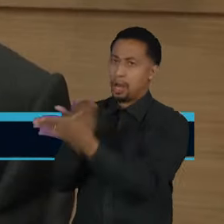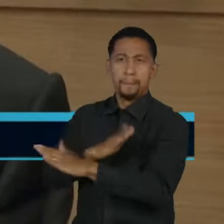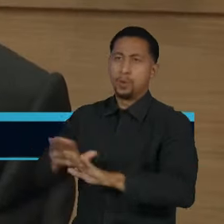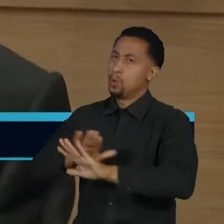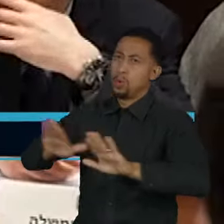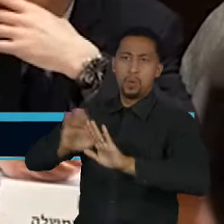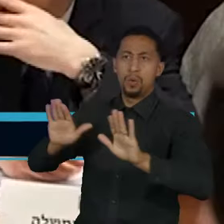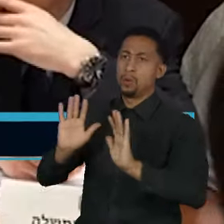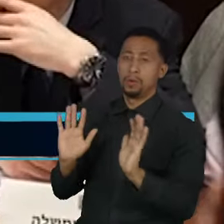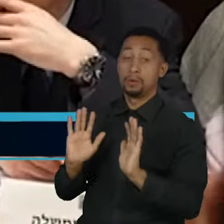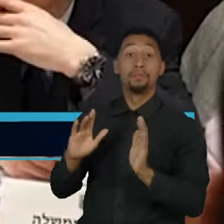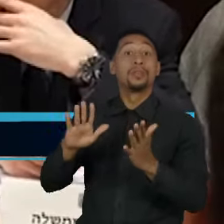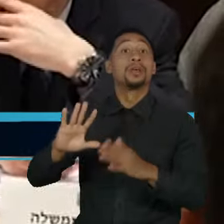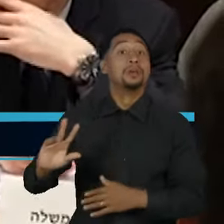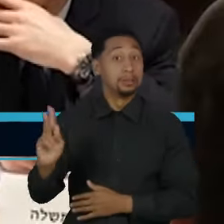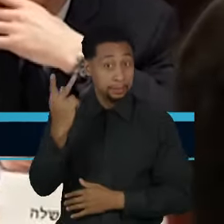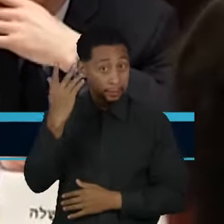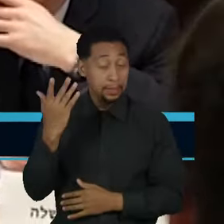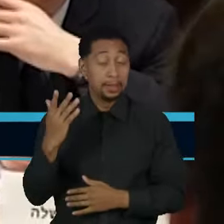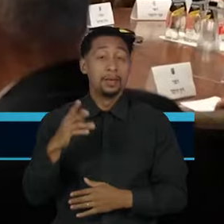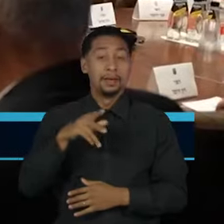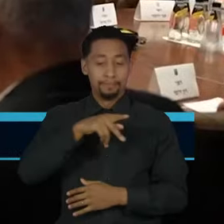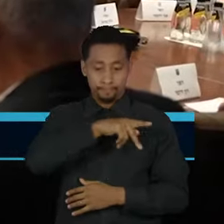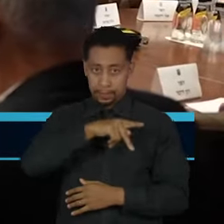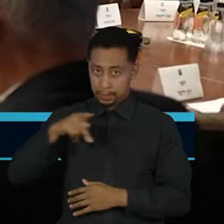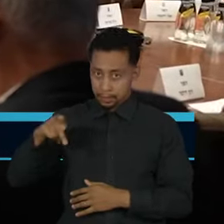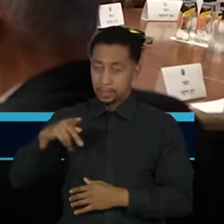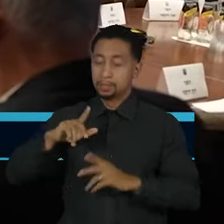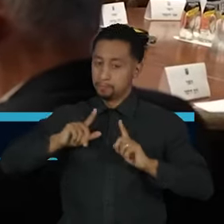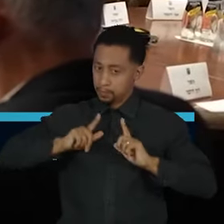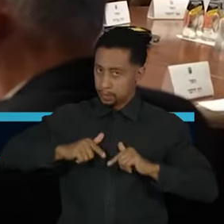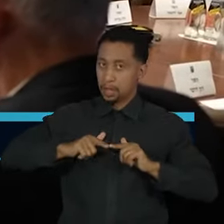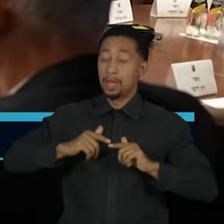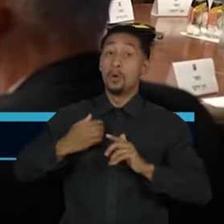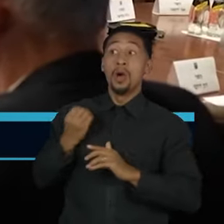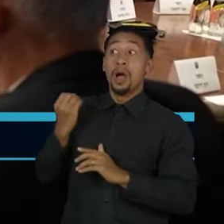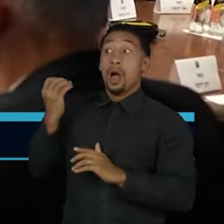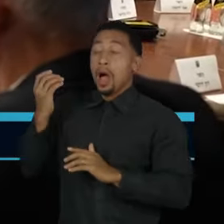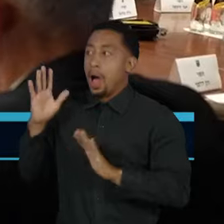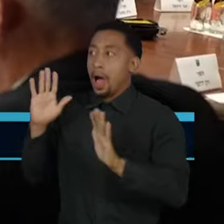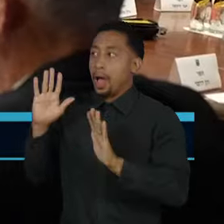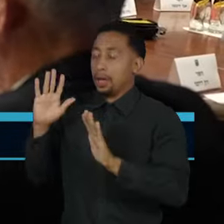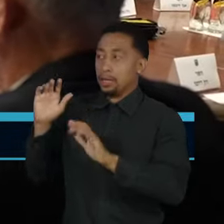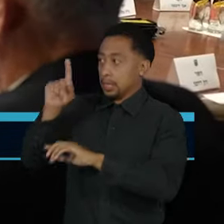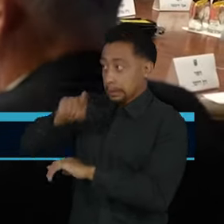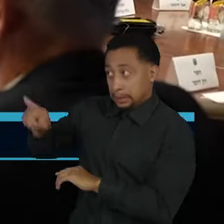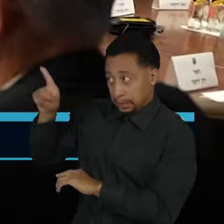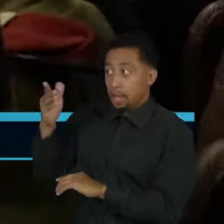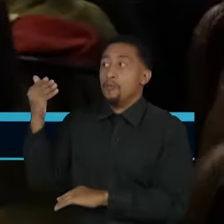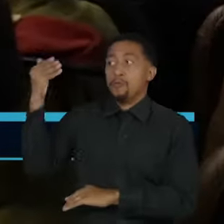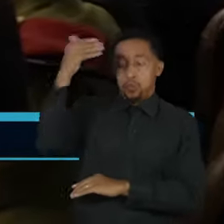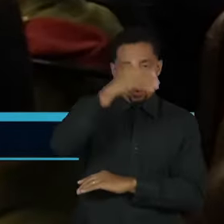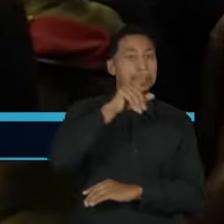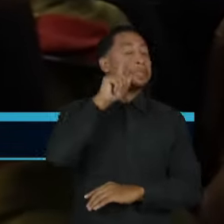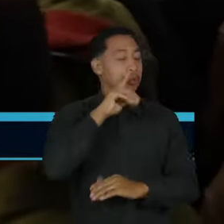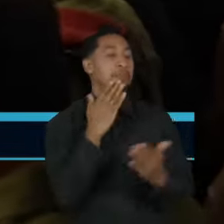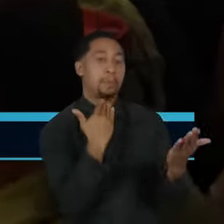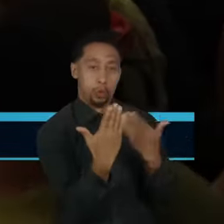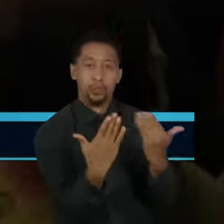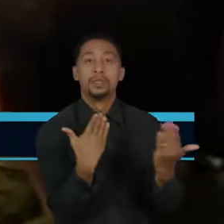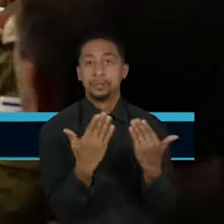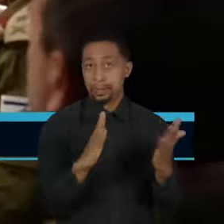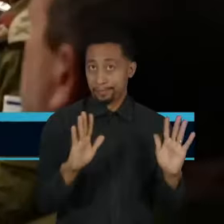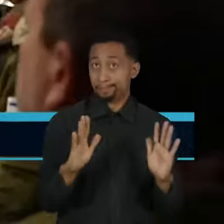uma viagem que estava programada para o país. Mas agora, o gabinete do primeiro-ministro pediu para que a Casa Branca, sede do